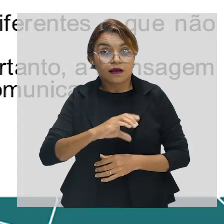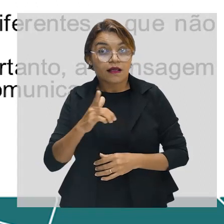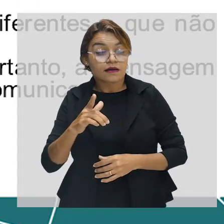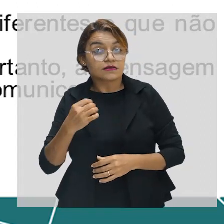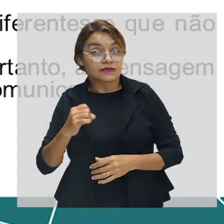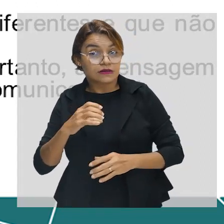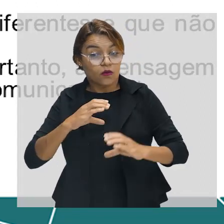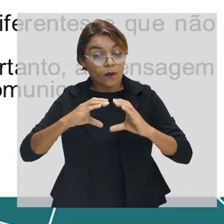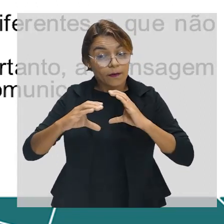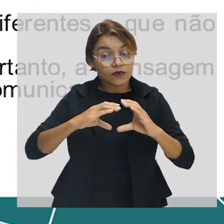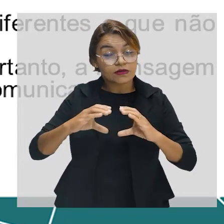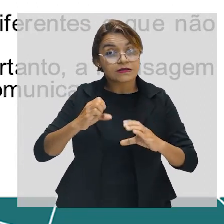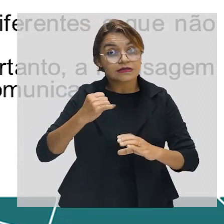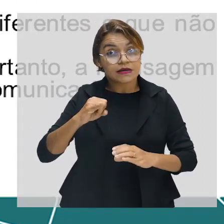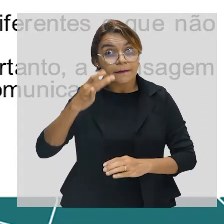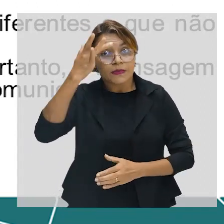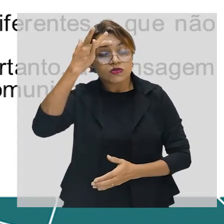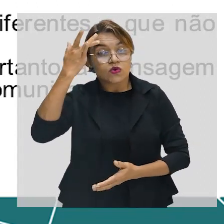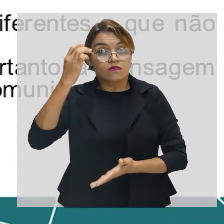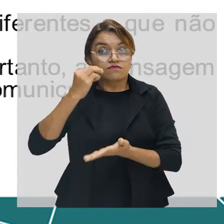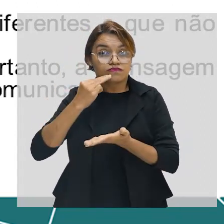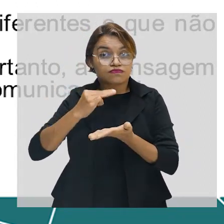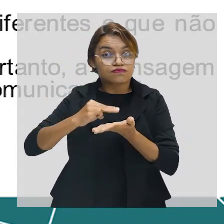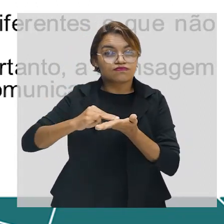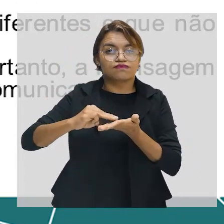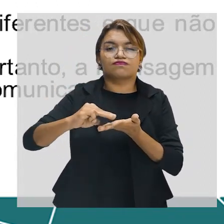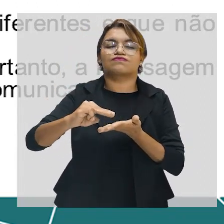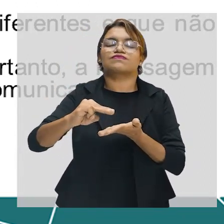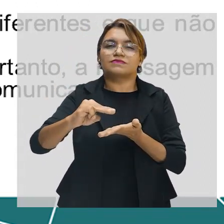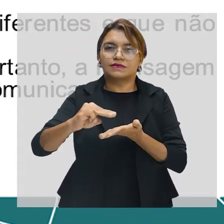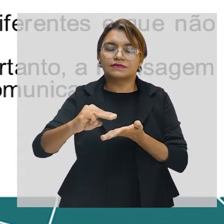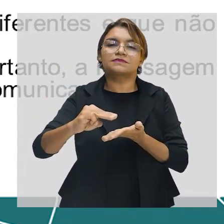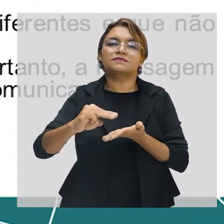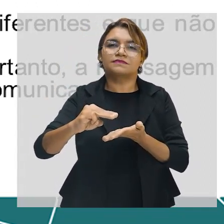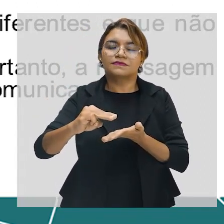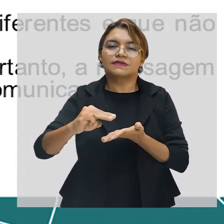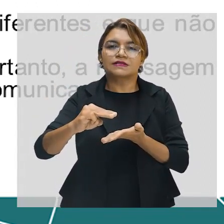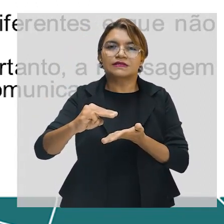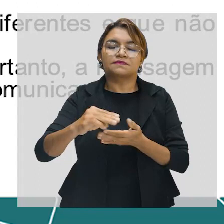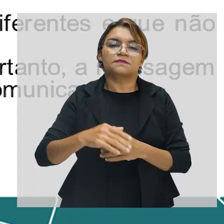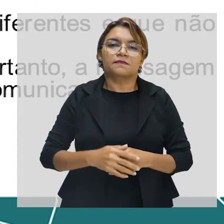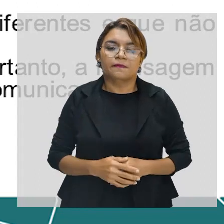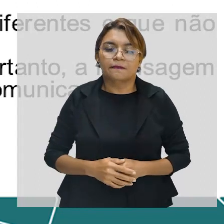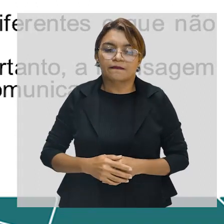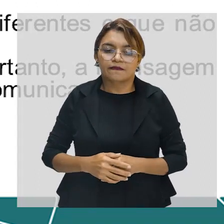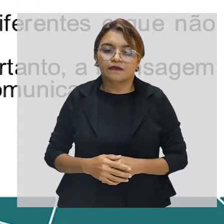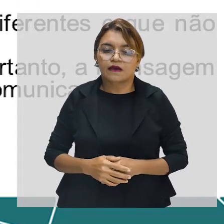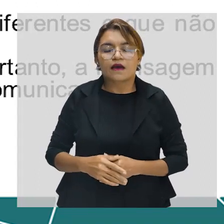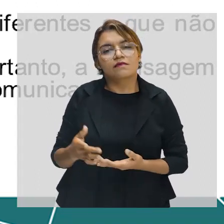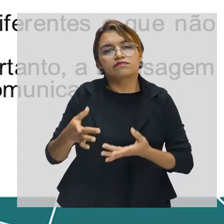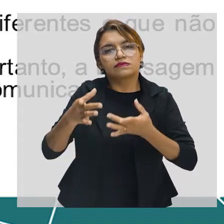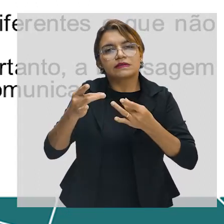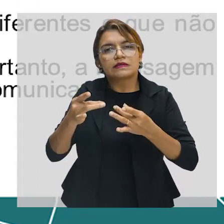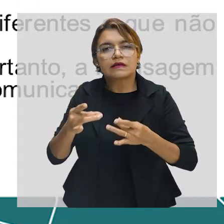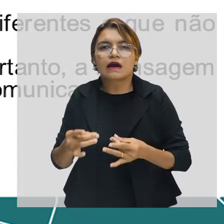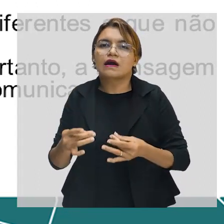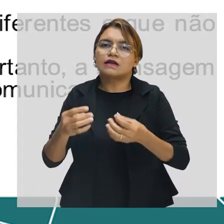comunicação se o emissor que enviou a mensagem ao receptor se essa mensagem ela